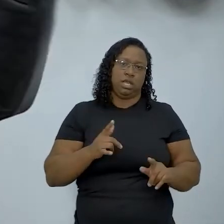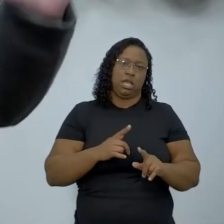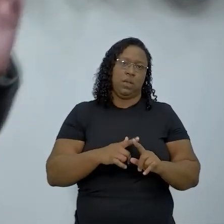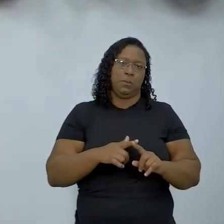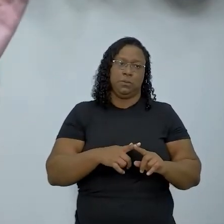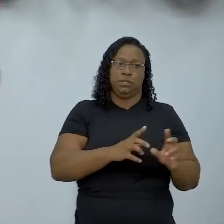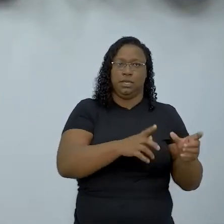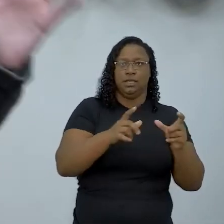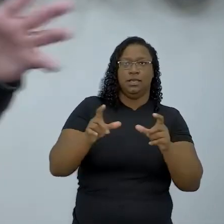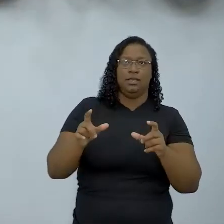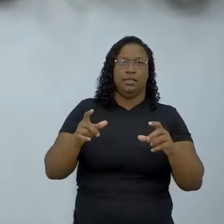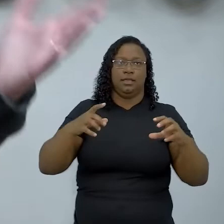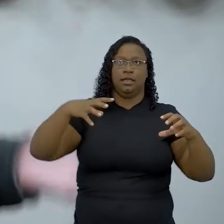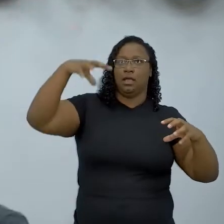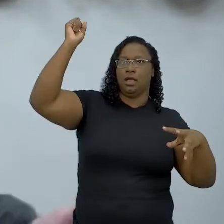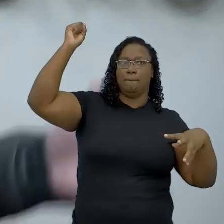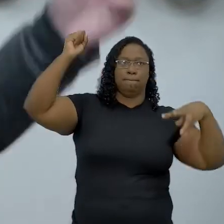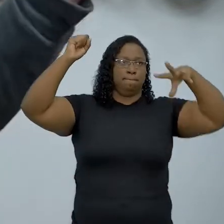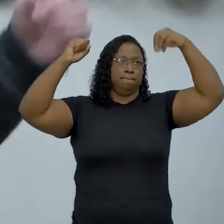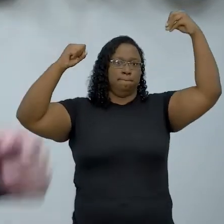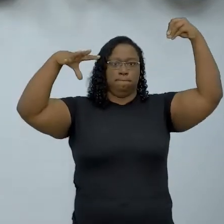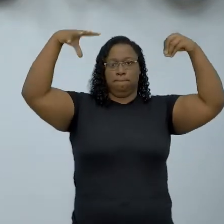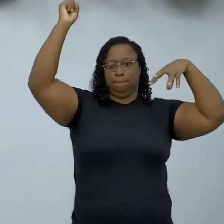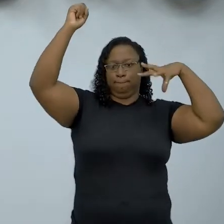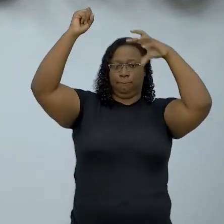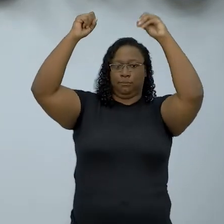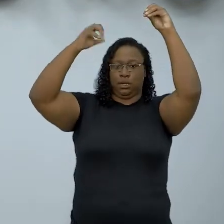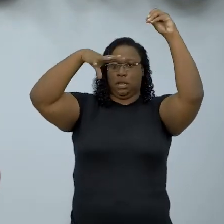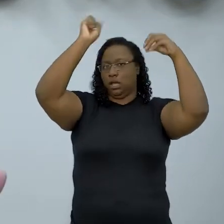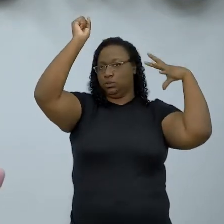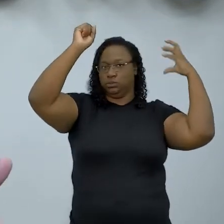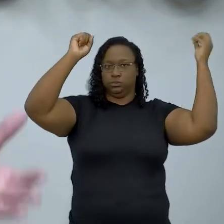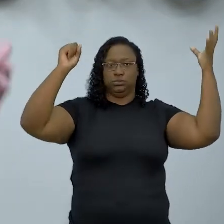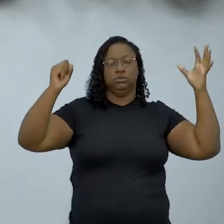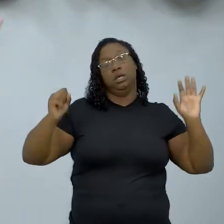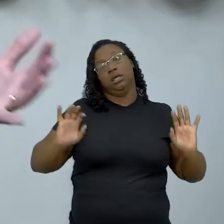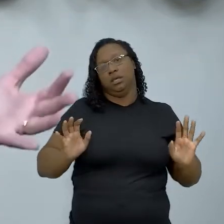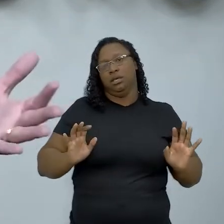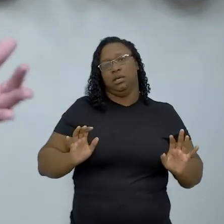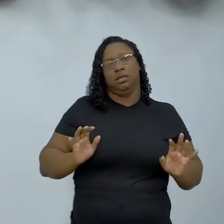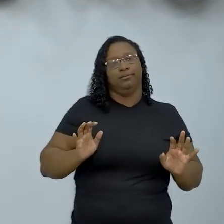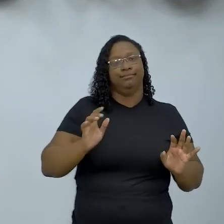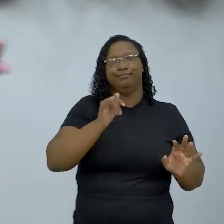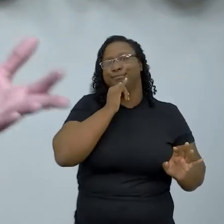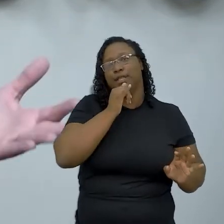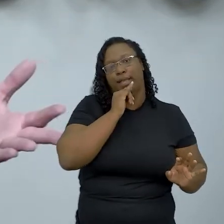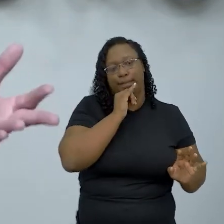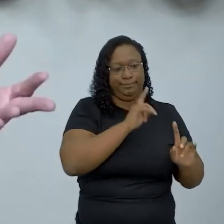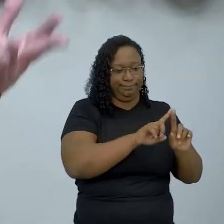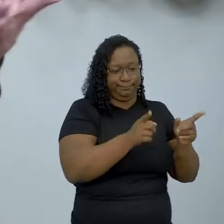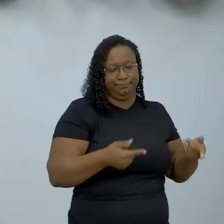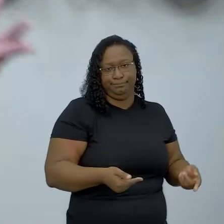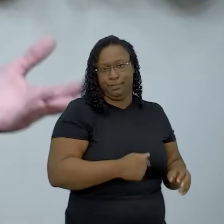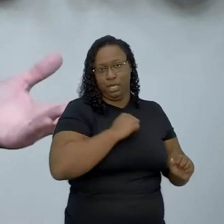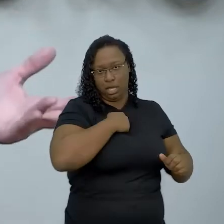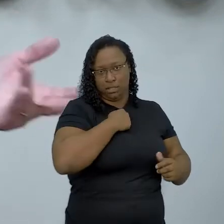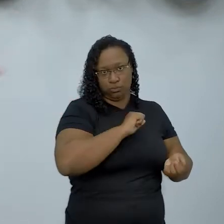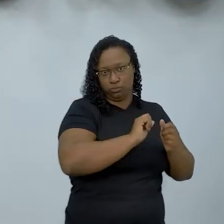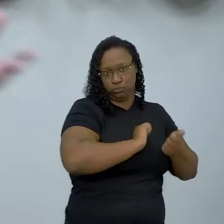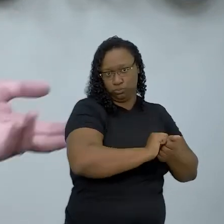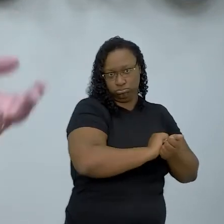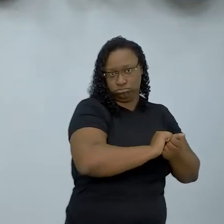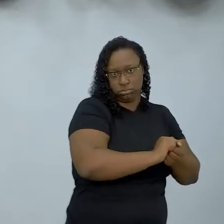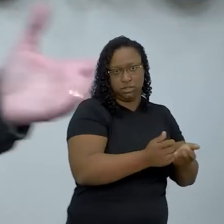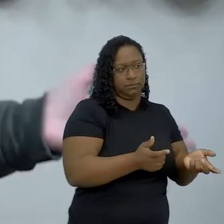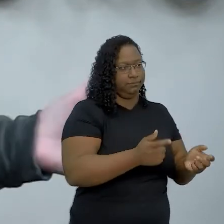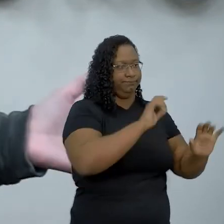ficar deixando tudo aceso, tenta evitar gastar tanta coisa. Mas é o que ele falou: tem coisas que a gente não tem como. Máquina de lavar roupa, geladeira.